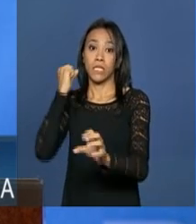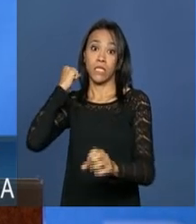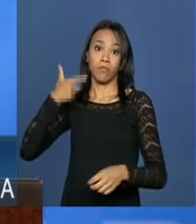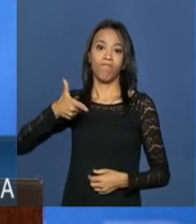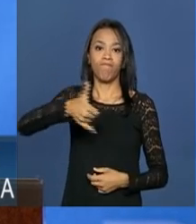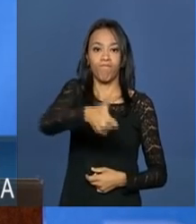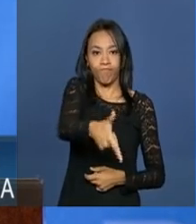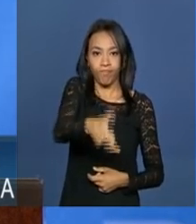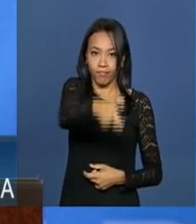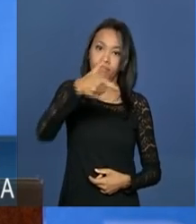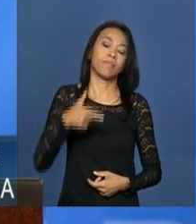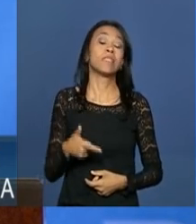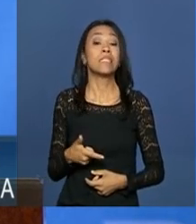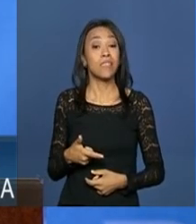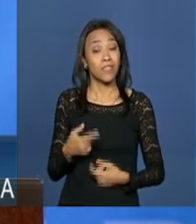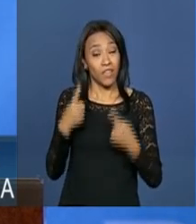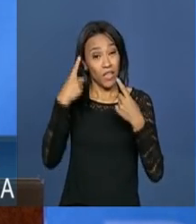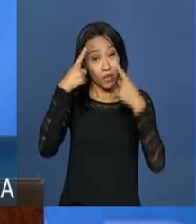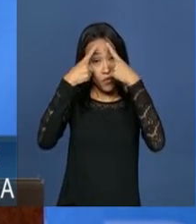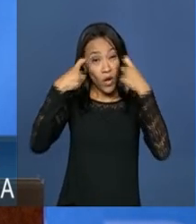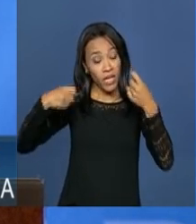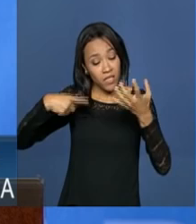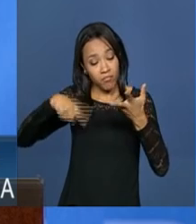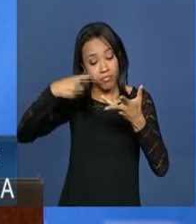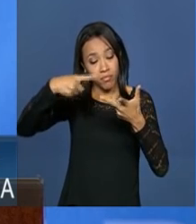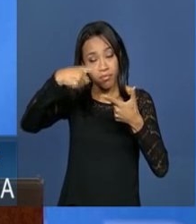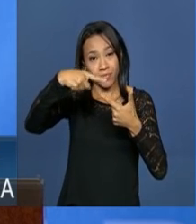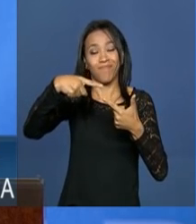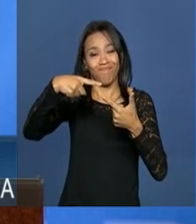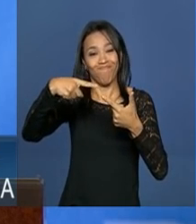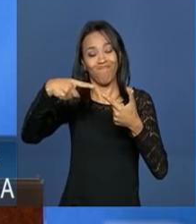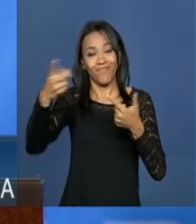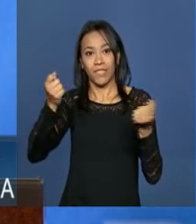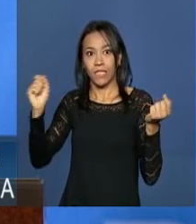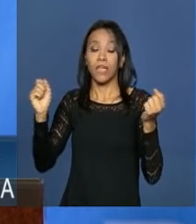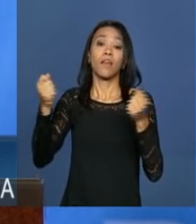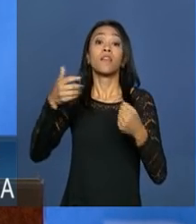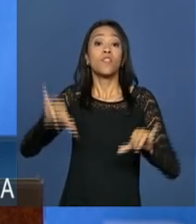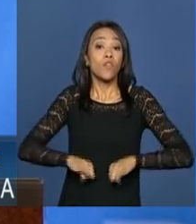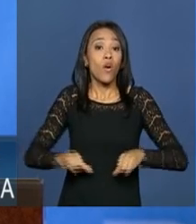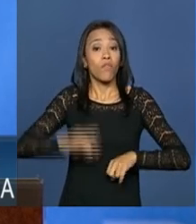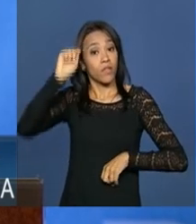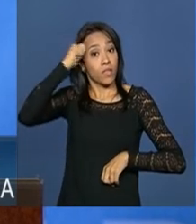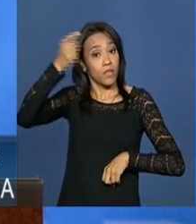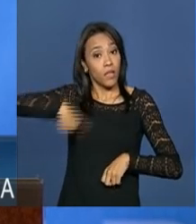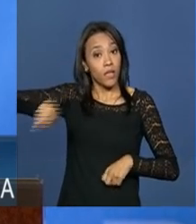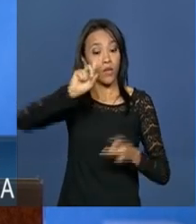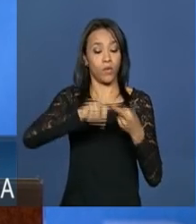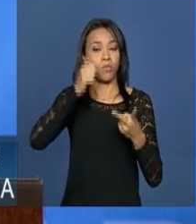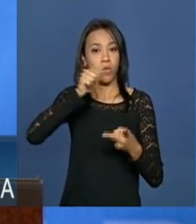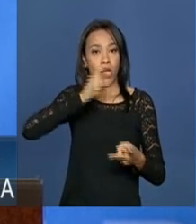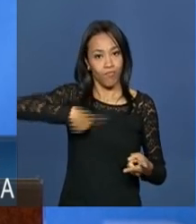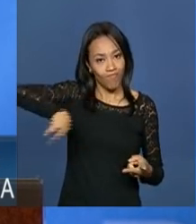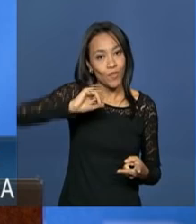assassinato. Violências que atingem os negros. atinge as mulheres,